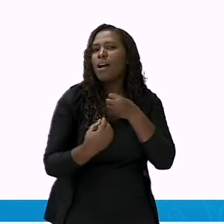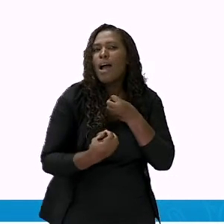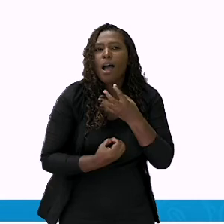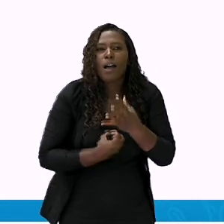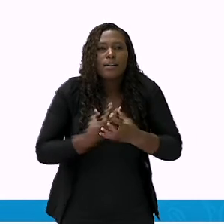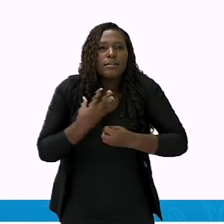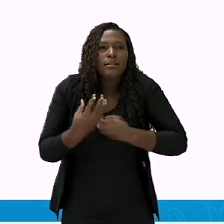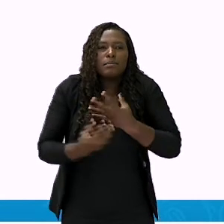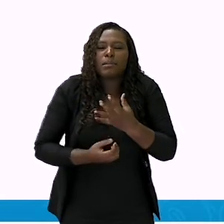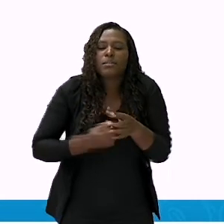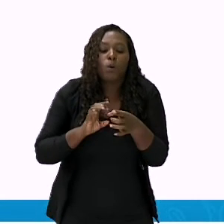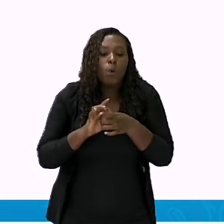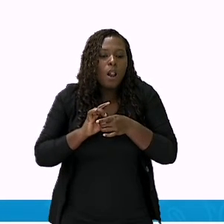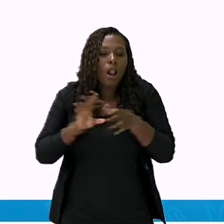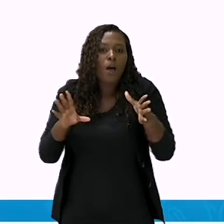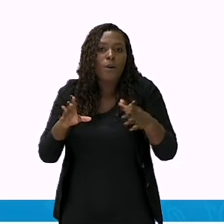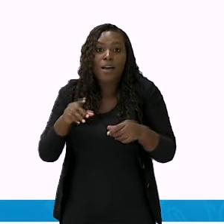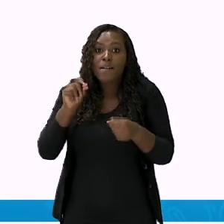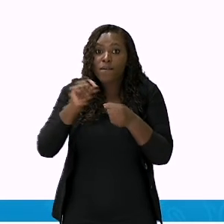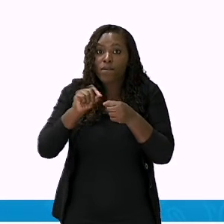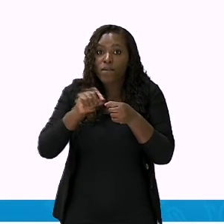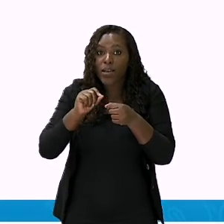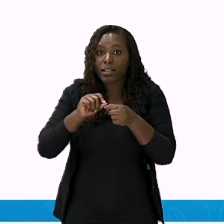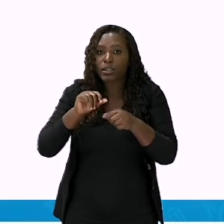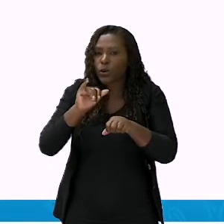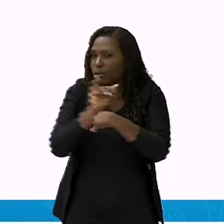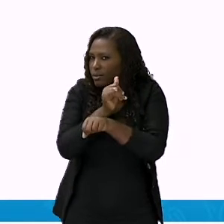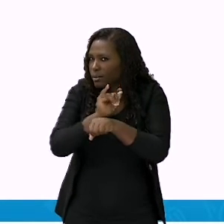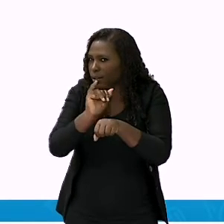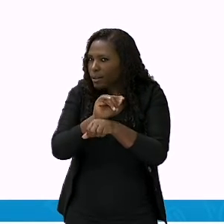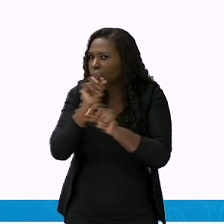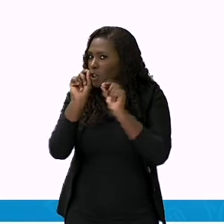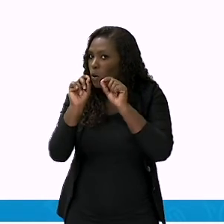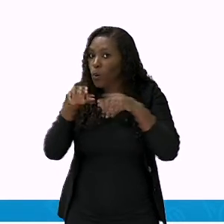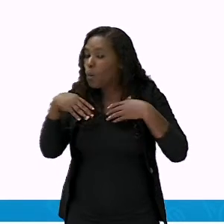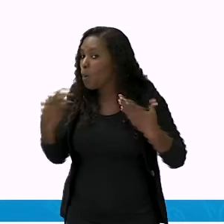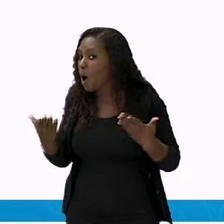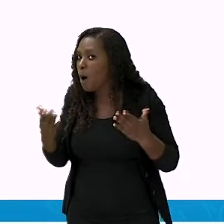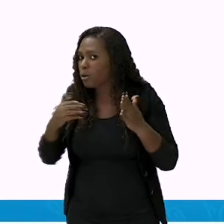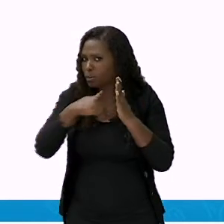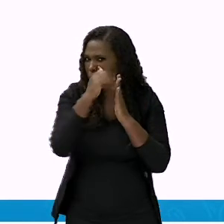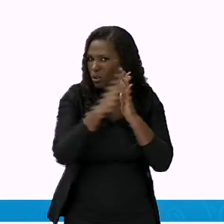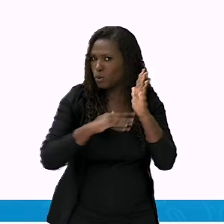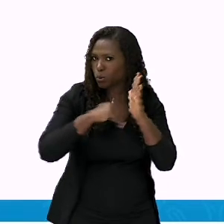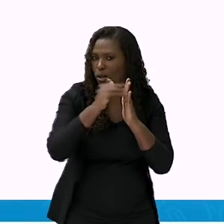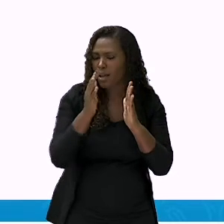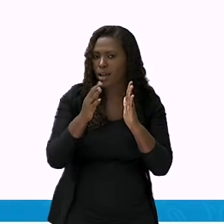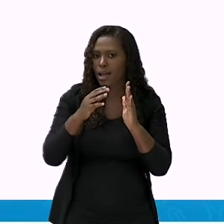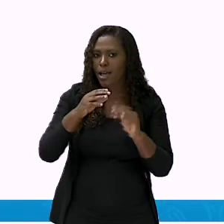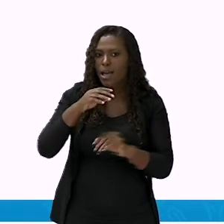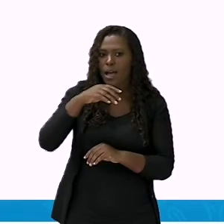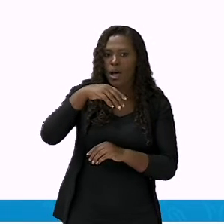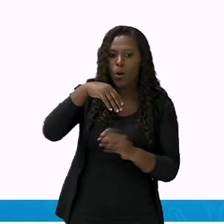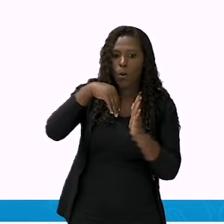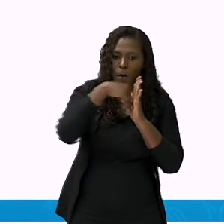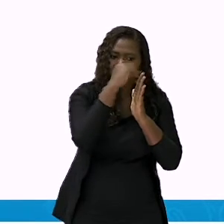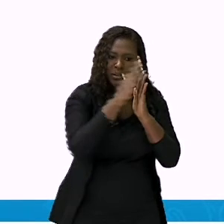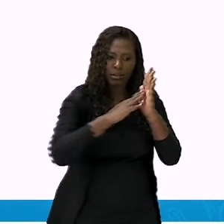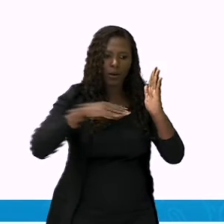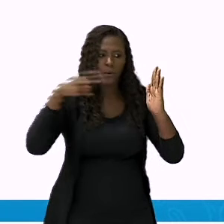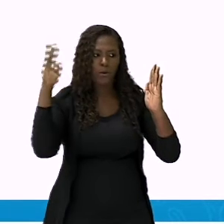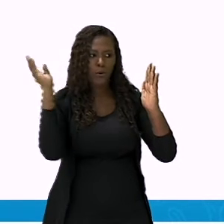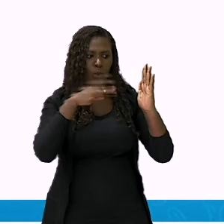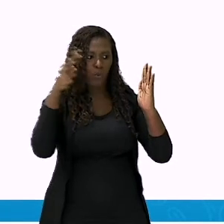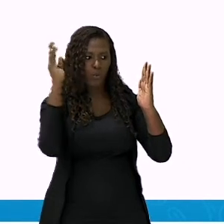do gotejamento. Prestem atenção nessa palavra, gotejamento. Daqui a pouco vocês vão ver a obra dele e vão